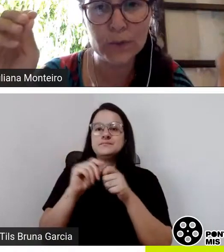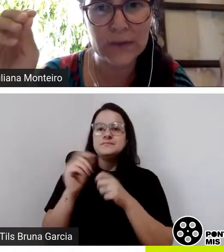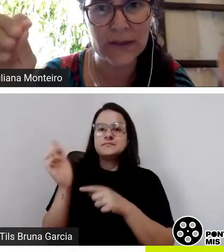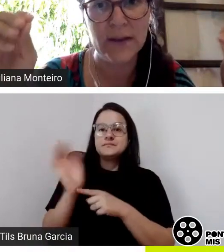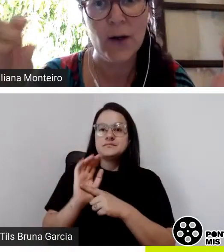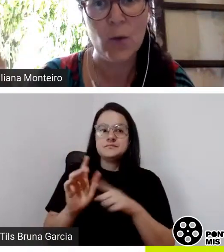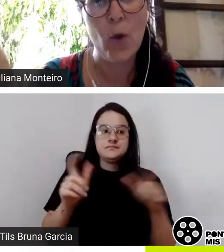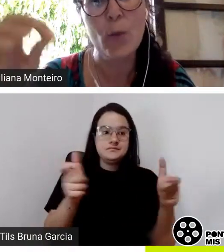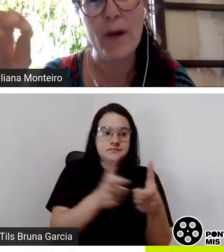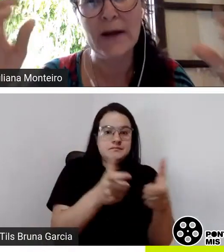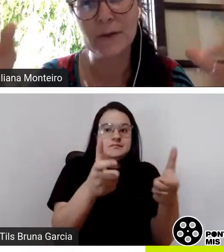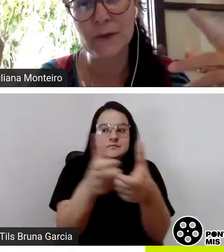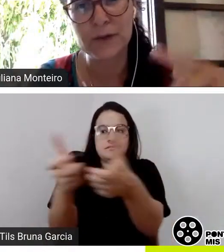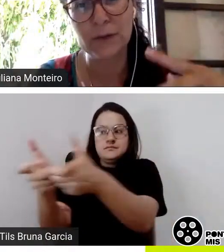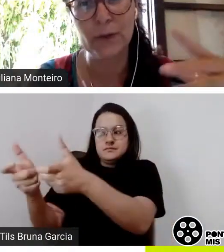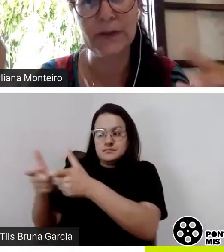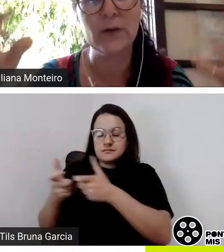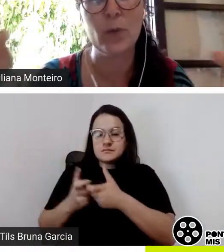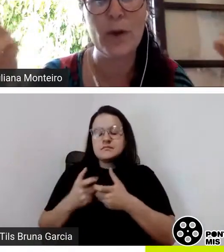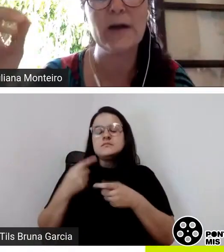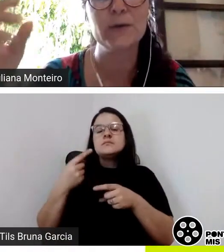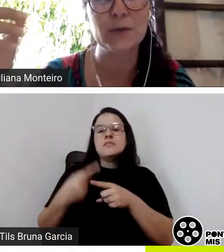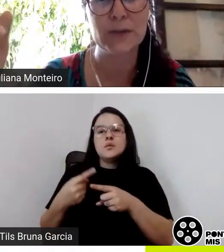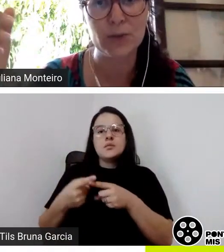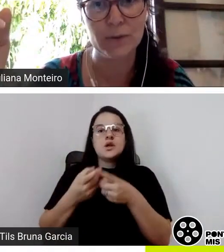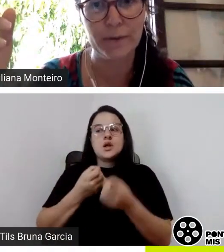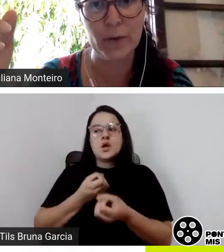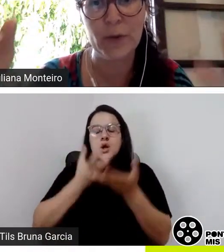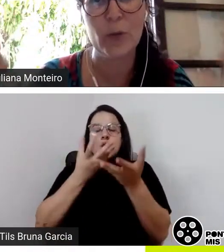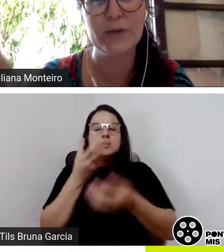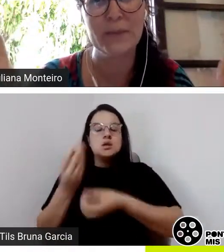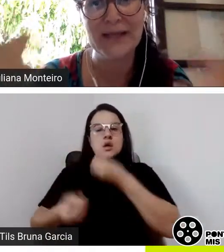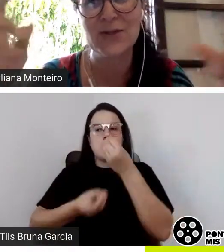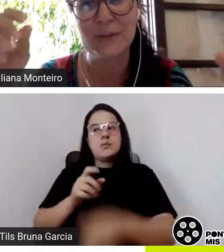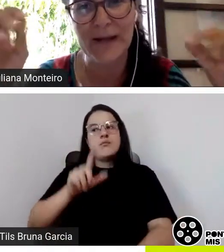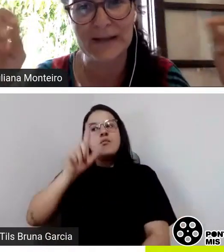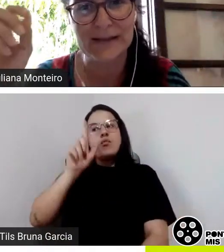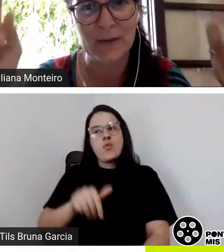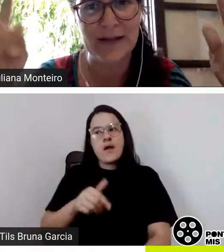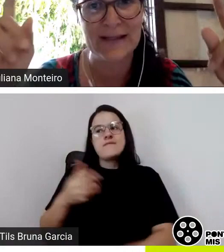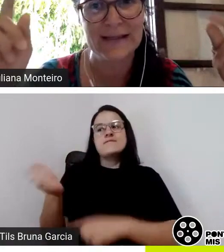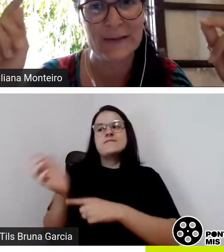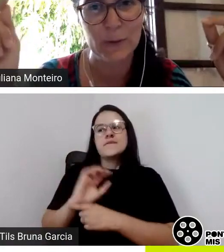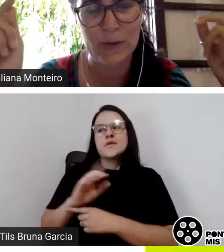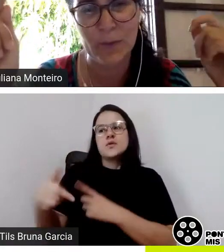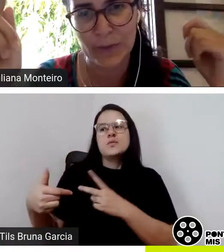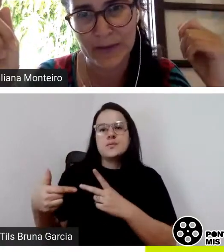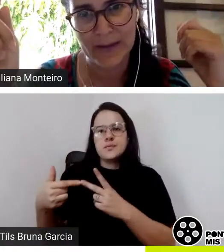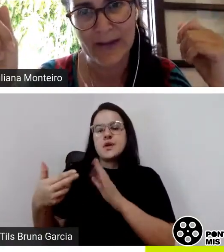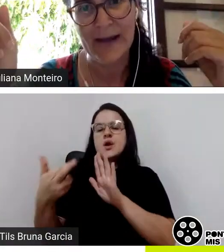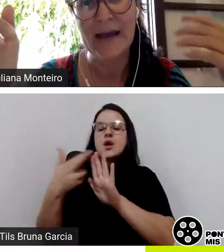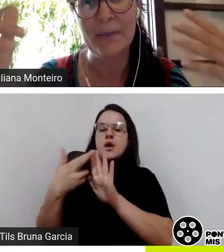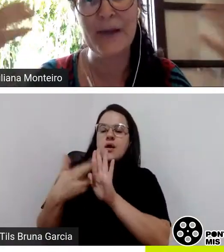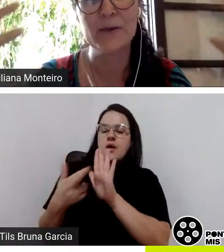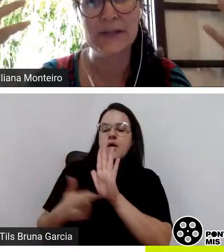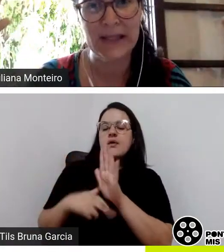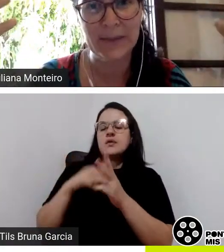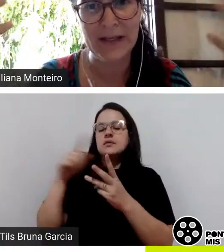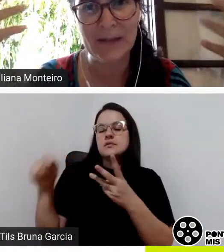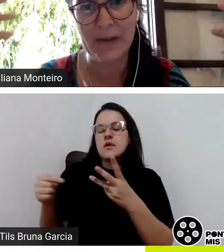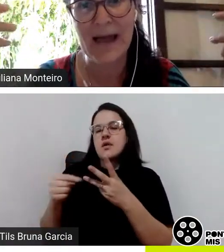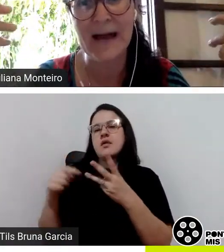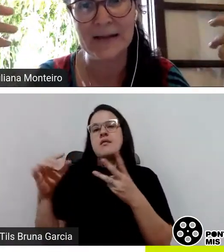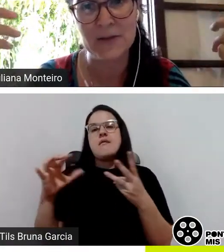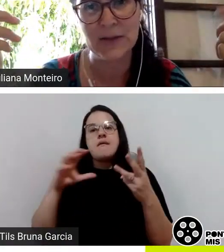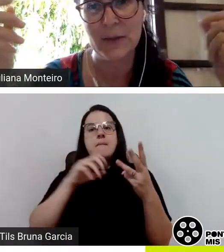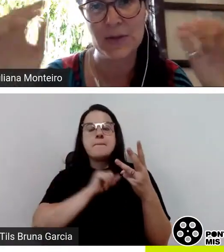só conta como é a construção do roteiro, como é a construção de um filme, como também desperta essa questão do amor. Pelo